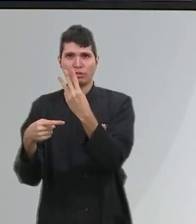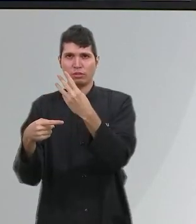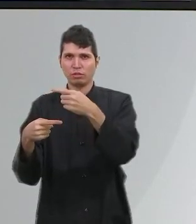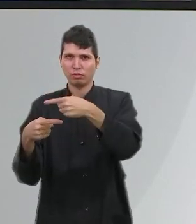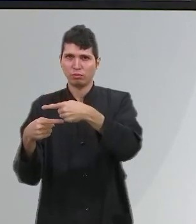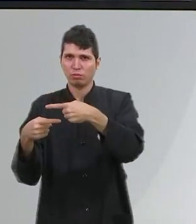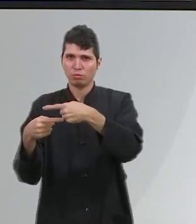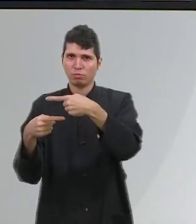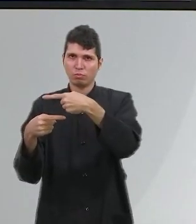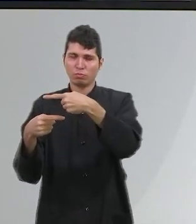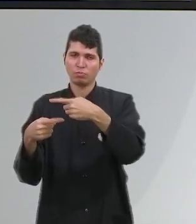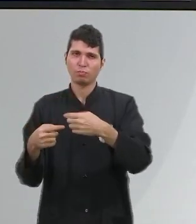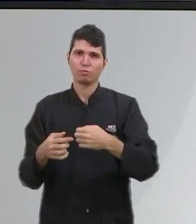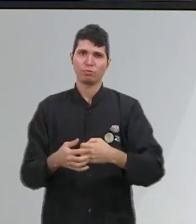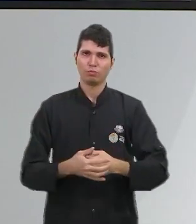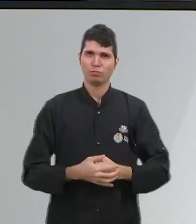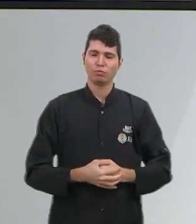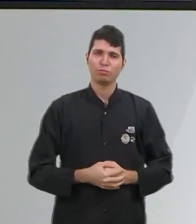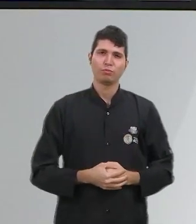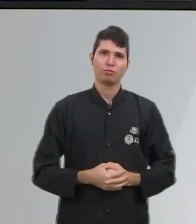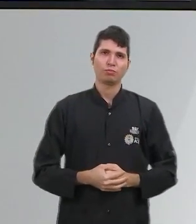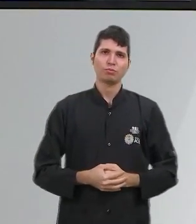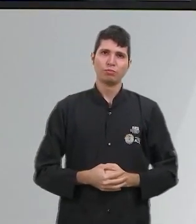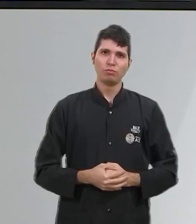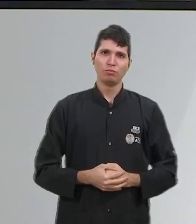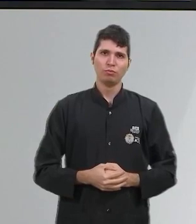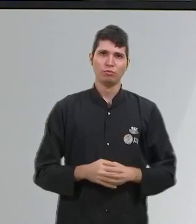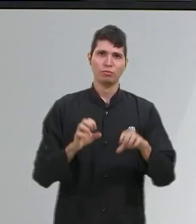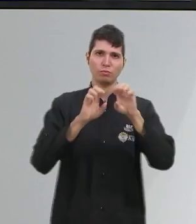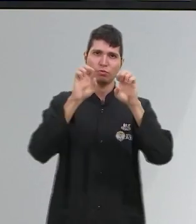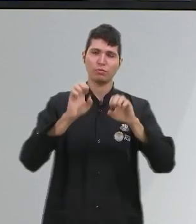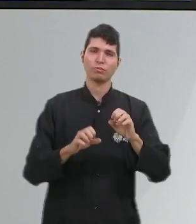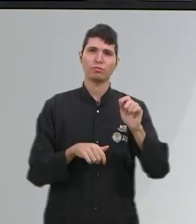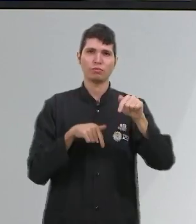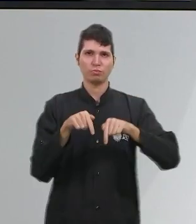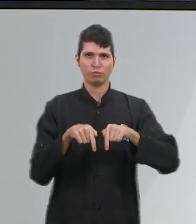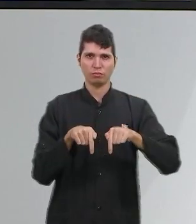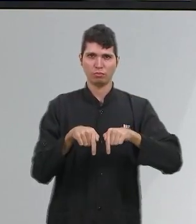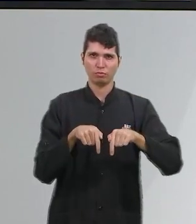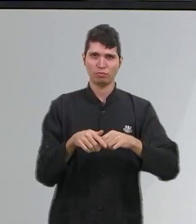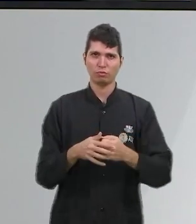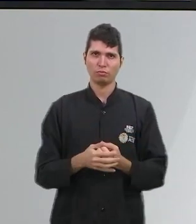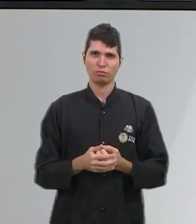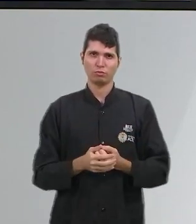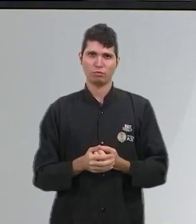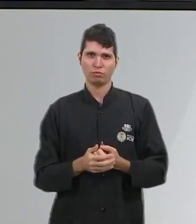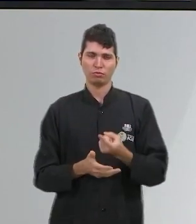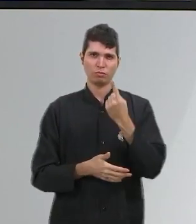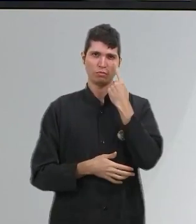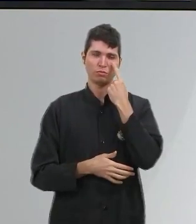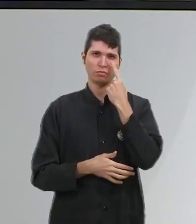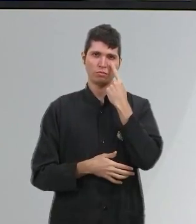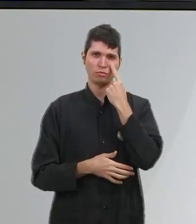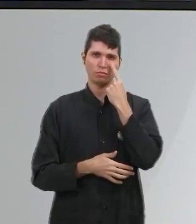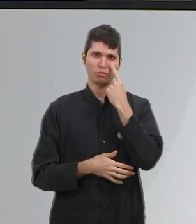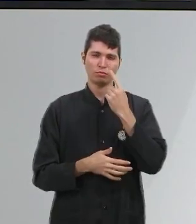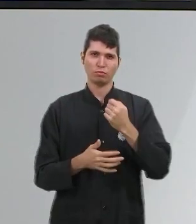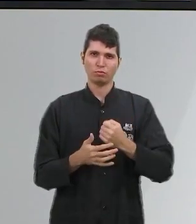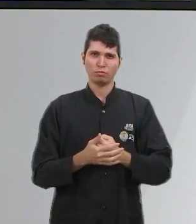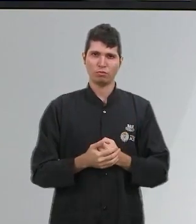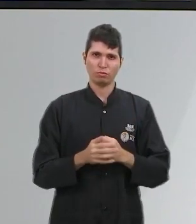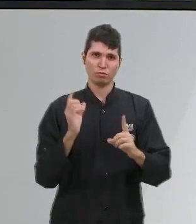dupla e tripla. Então, na estrutura química, quando eu observo os compostos, eu